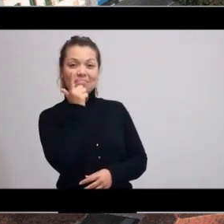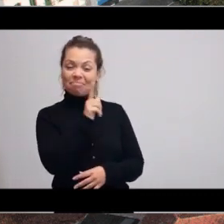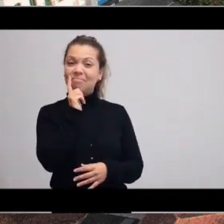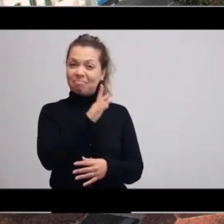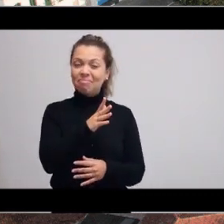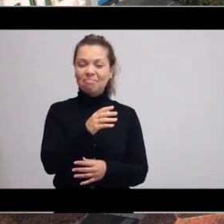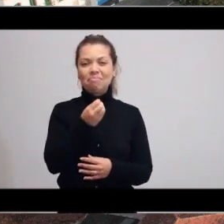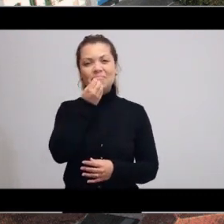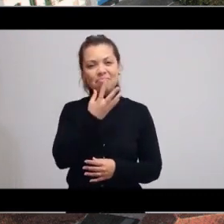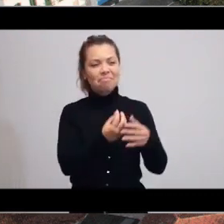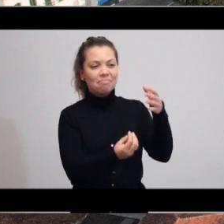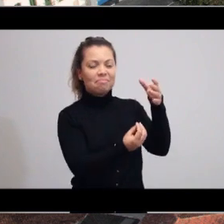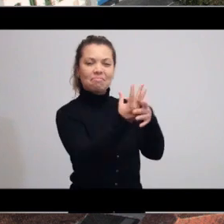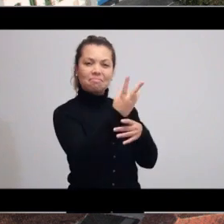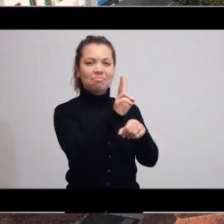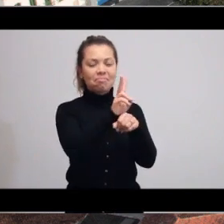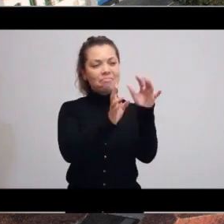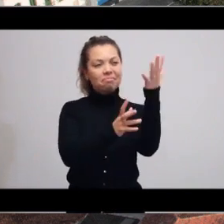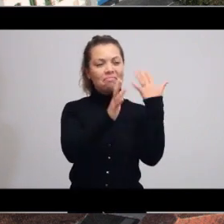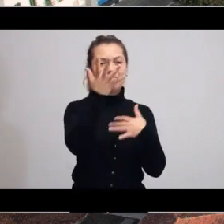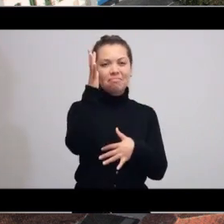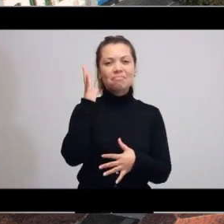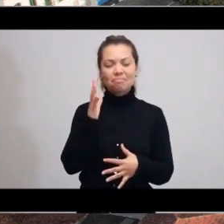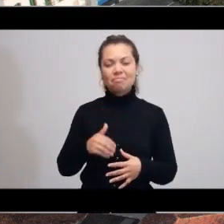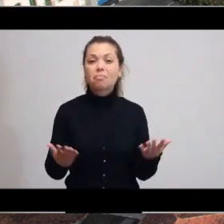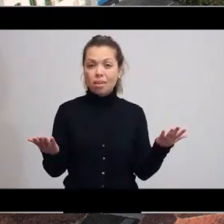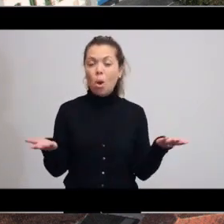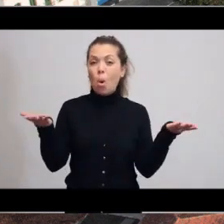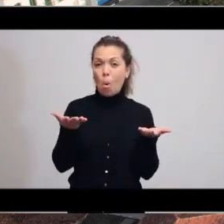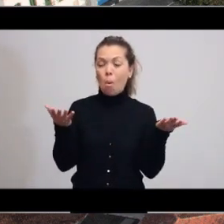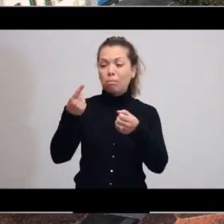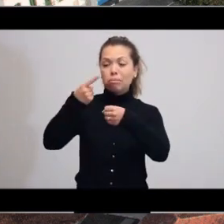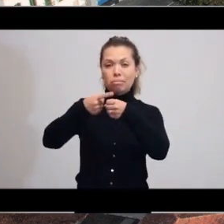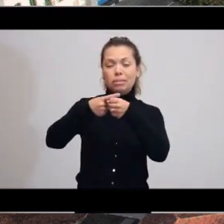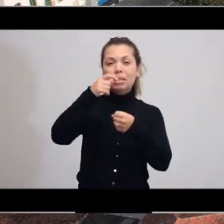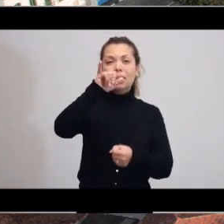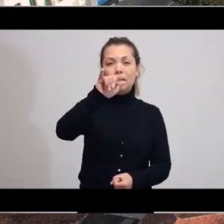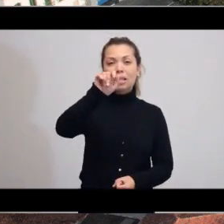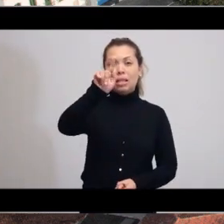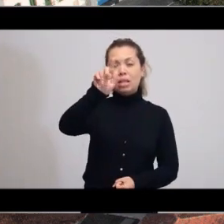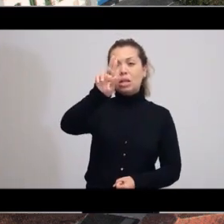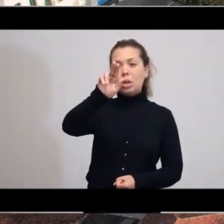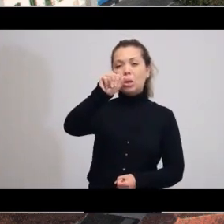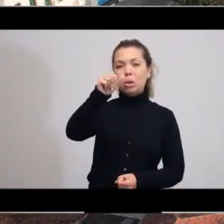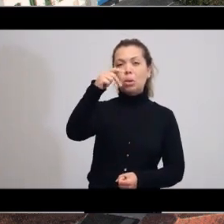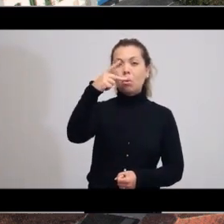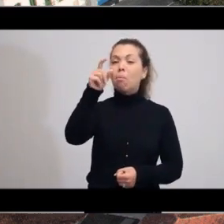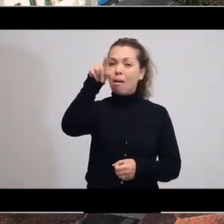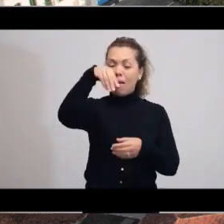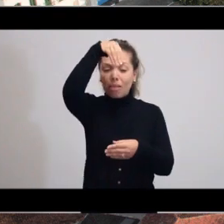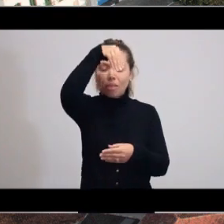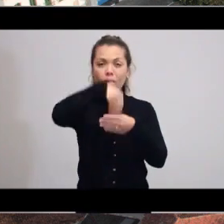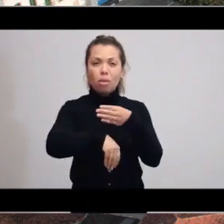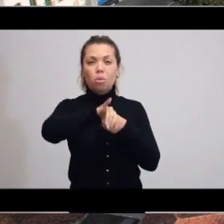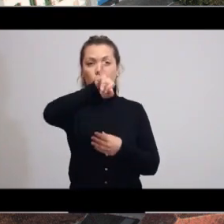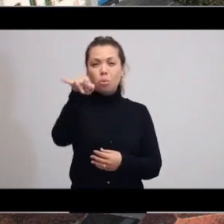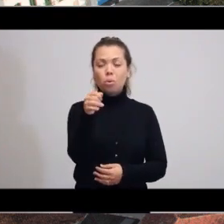das terras. Como resposta, os habitantes de Iguape afirmaram sua sujeição a Dom Carlos V da